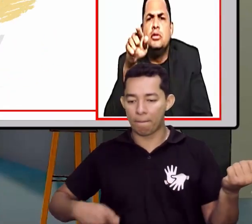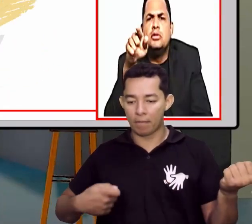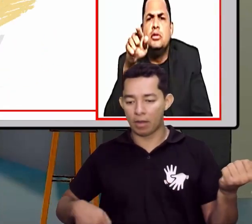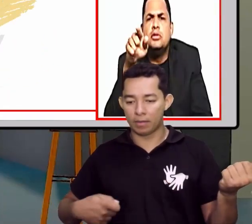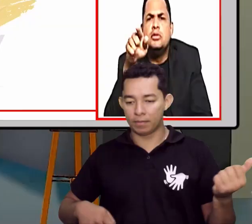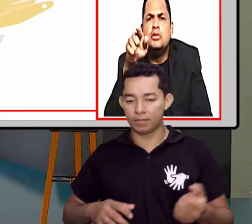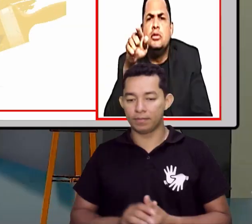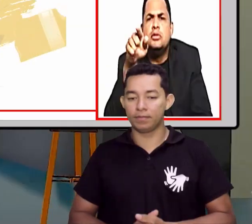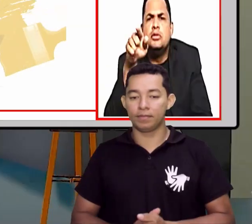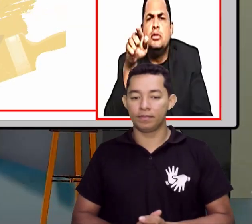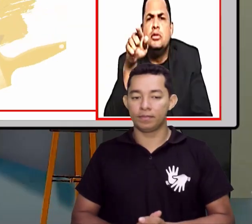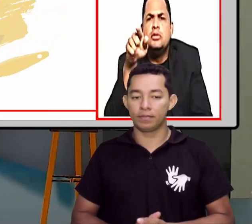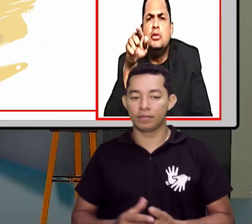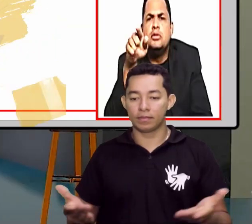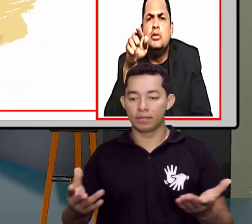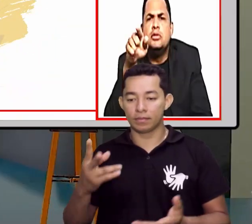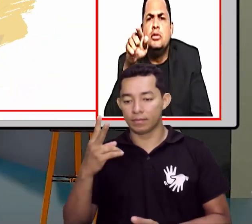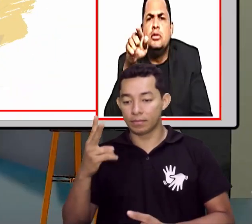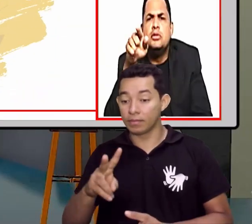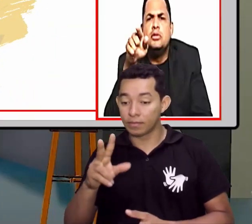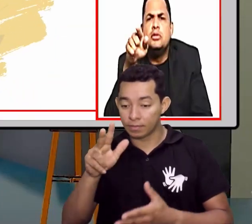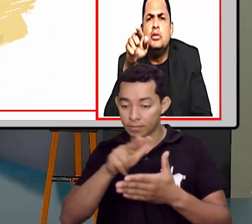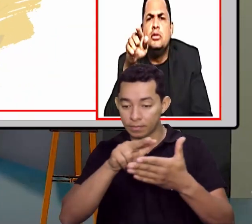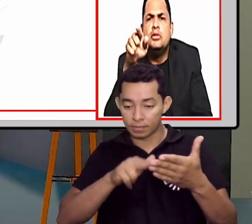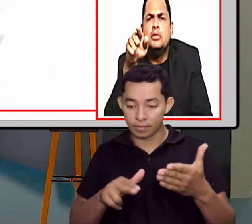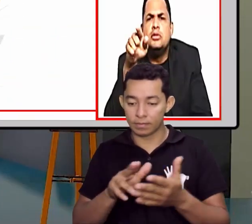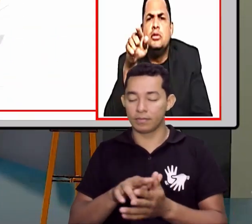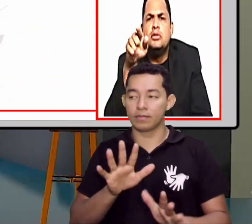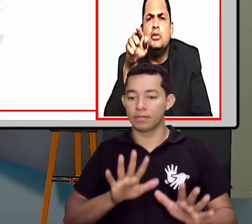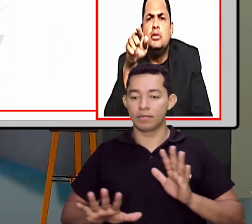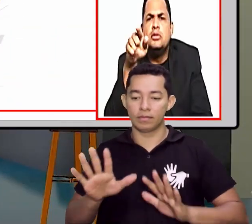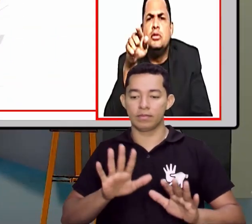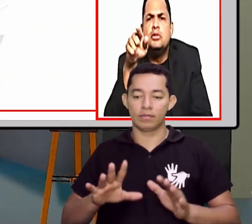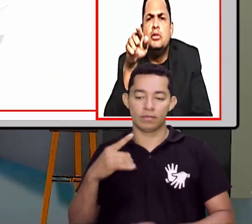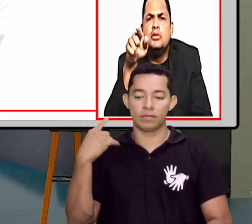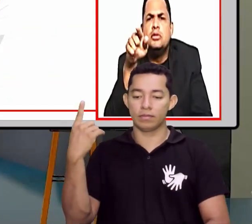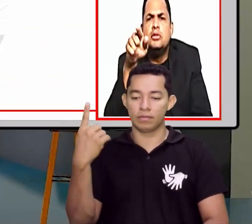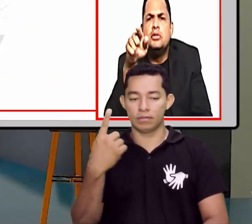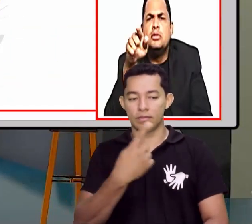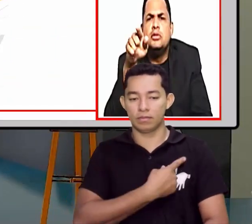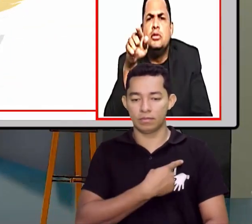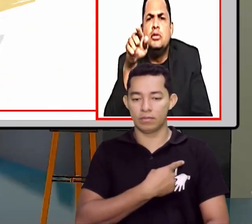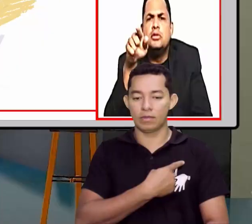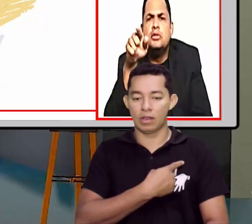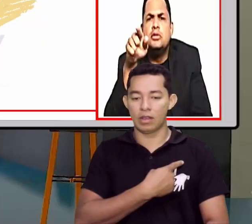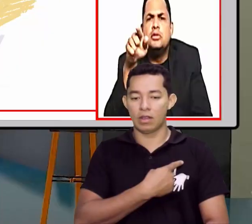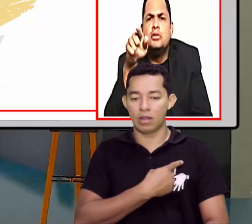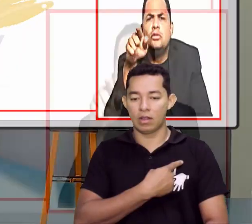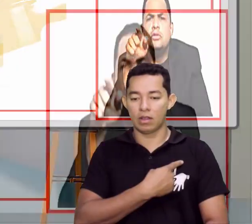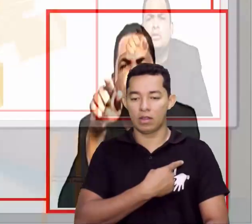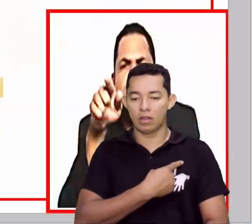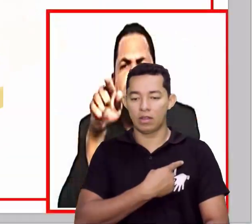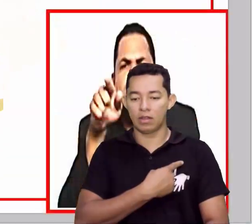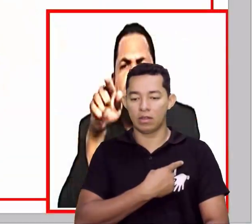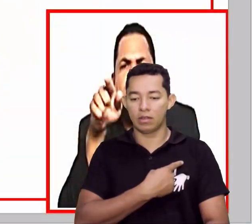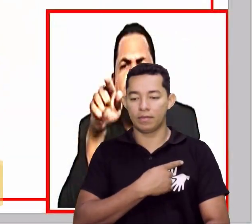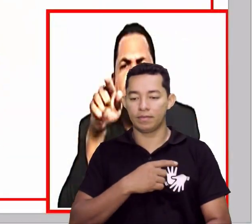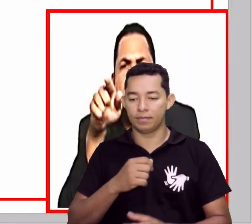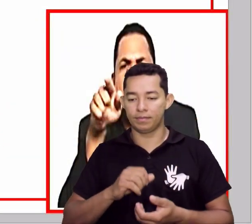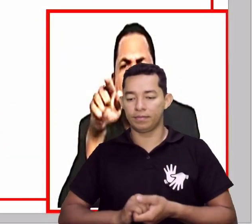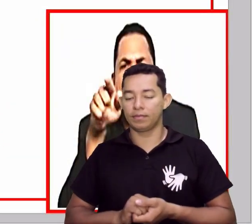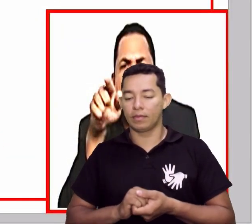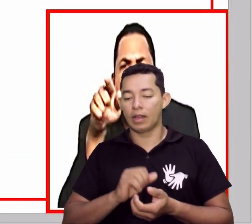gente. Agora vamos ler com muito cuidado a nossa atividade. Deixa só o coraçãozão na tela.